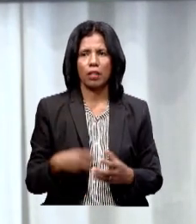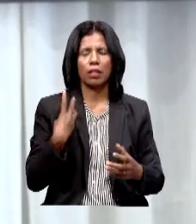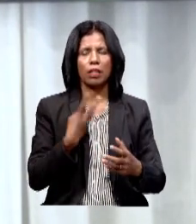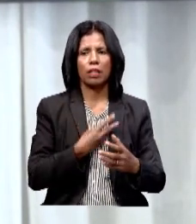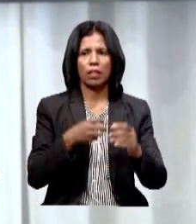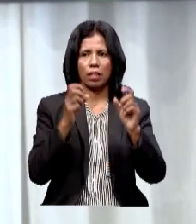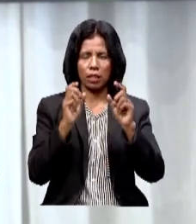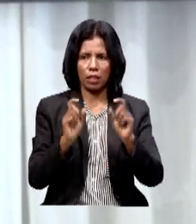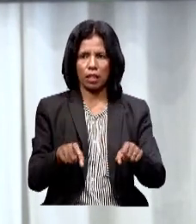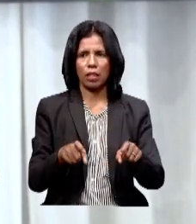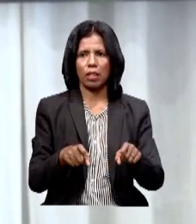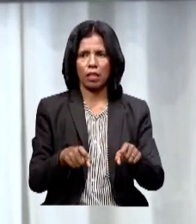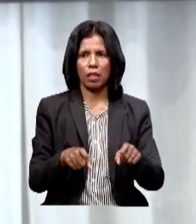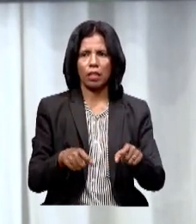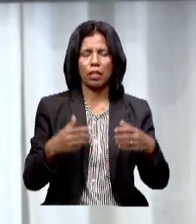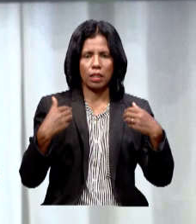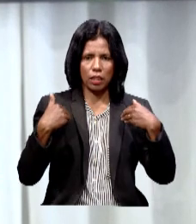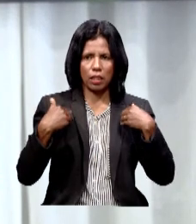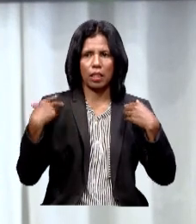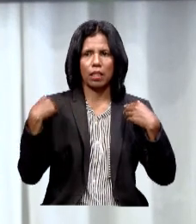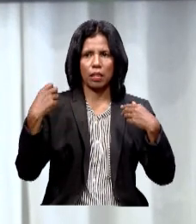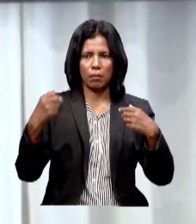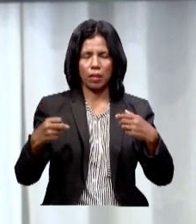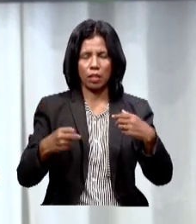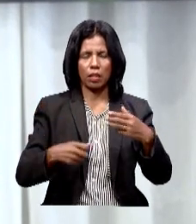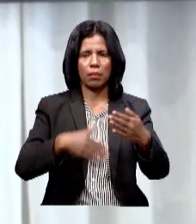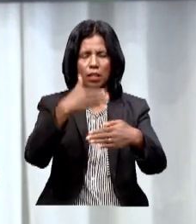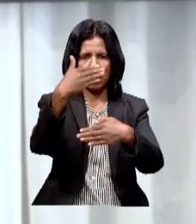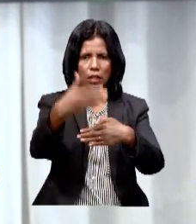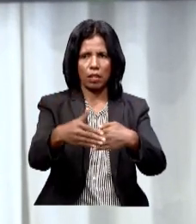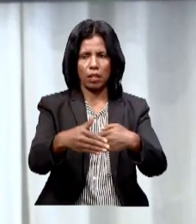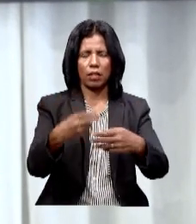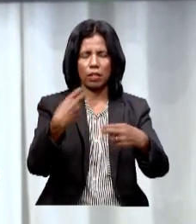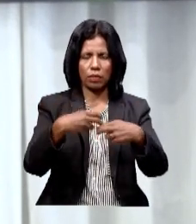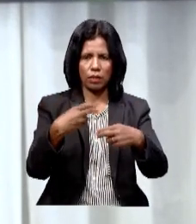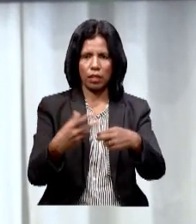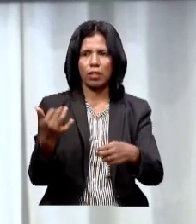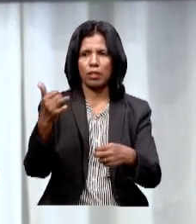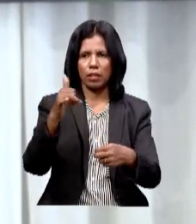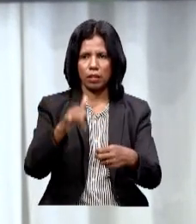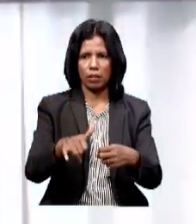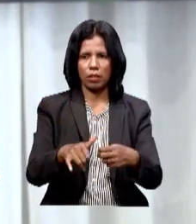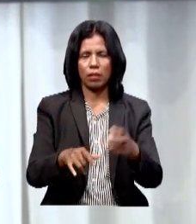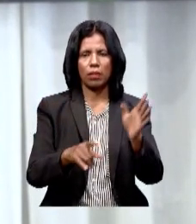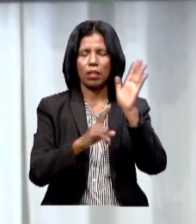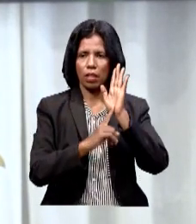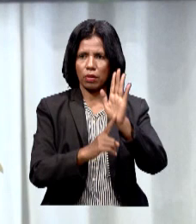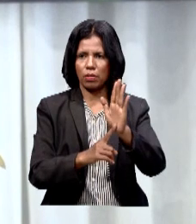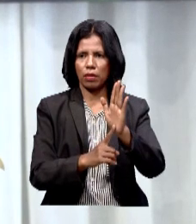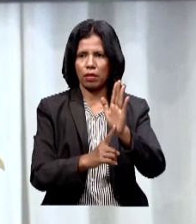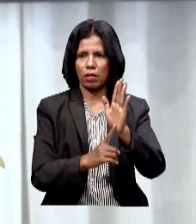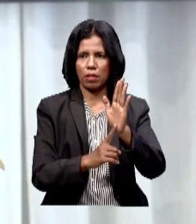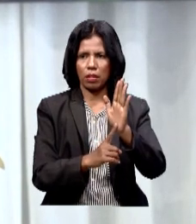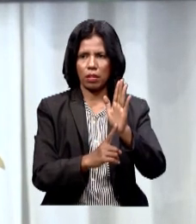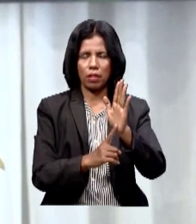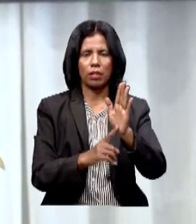que ir aqui para ultrapassar desafio cidadão. Onde é tudo, vai